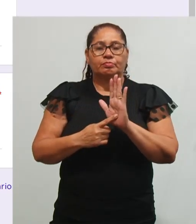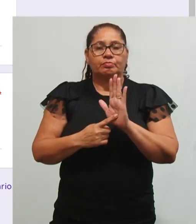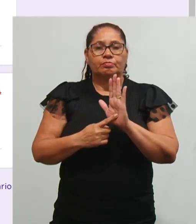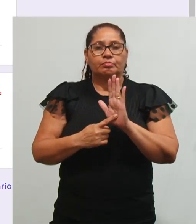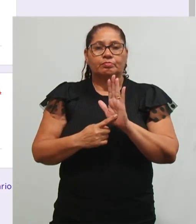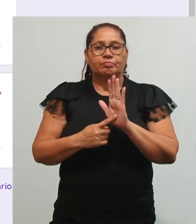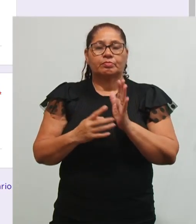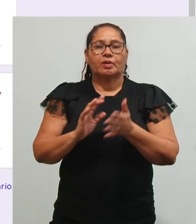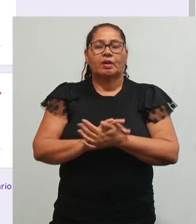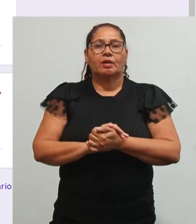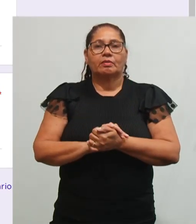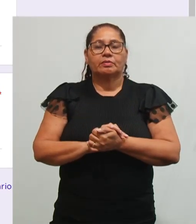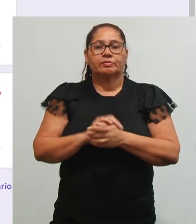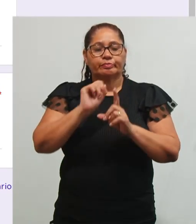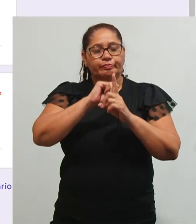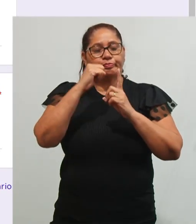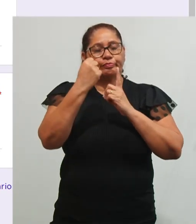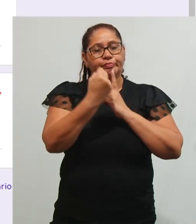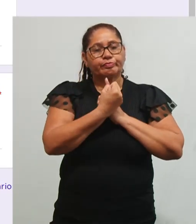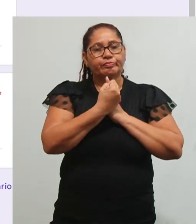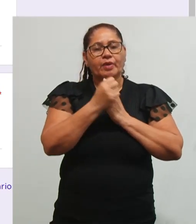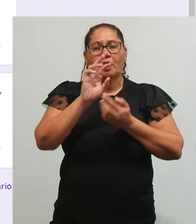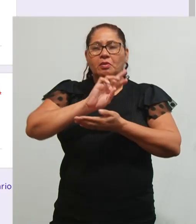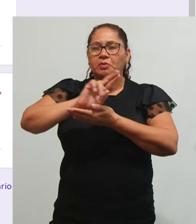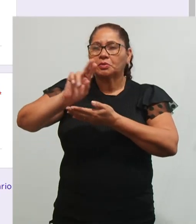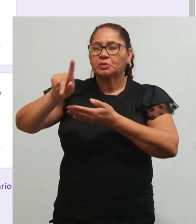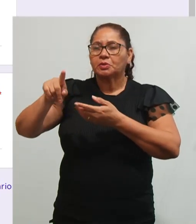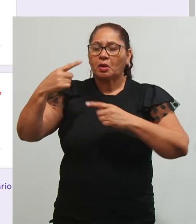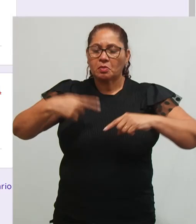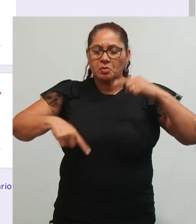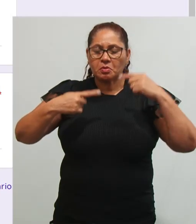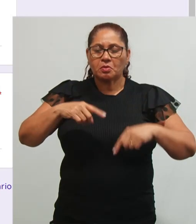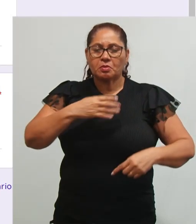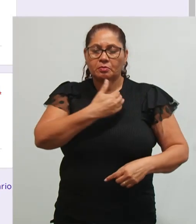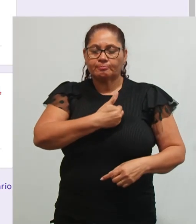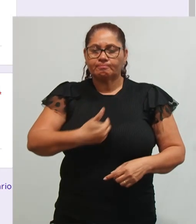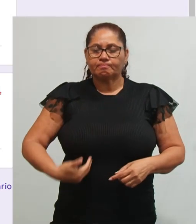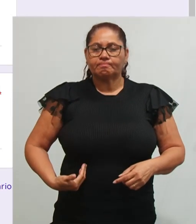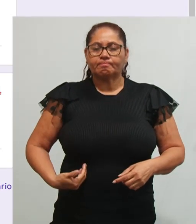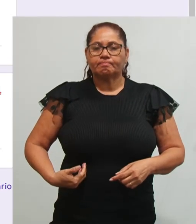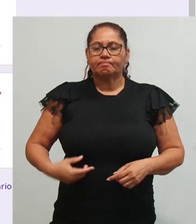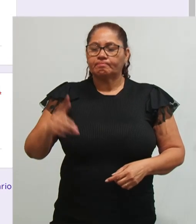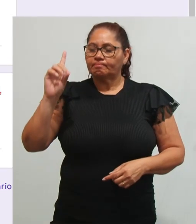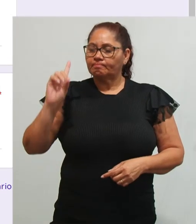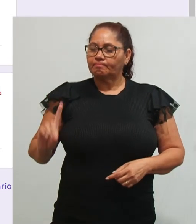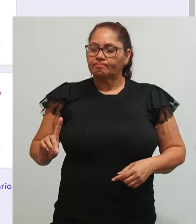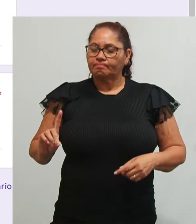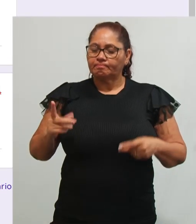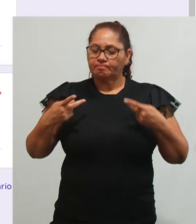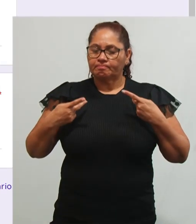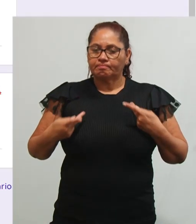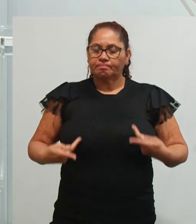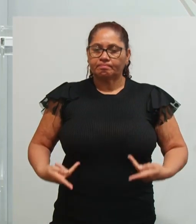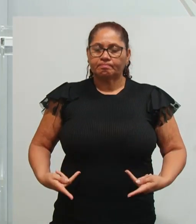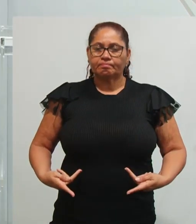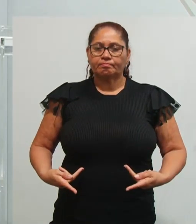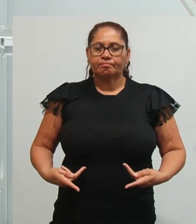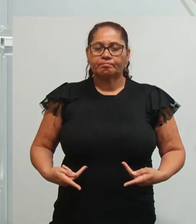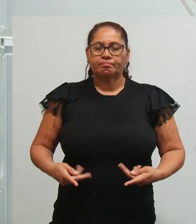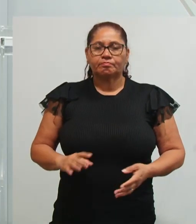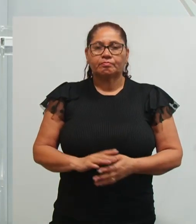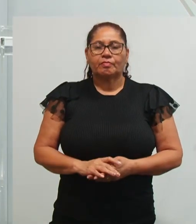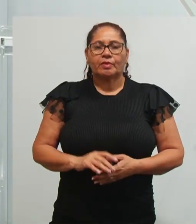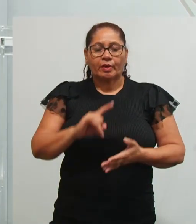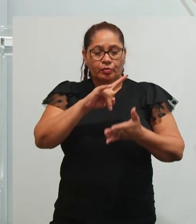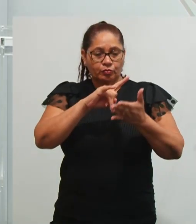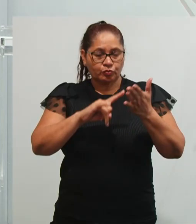representação social, diversidade, políticas públicas e direitos humanos. É um roteiro, né? É um formulário simples no